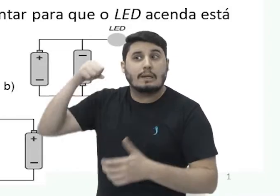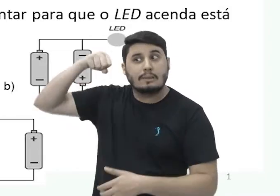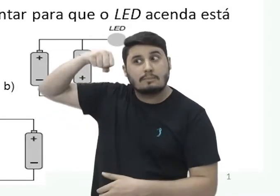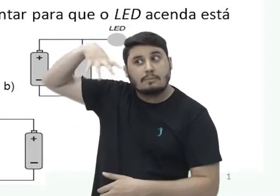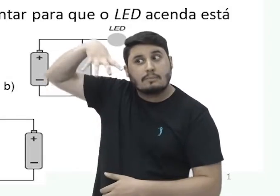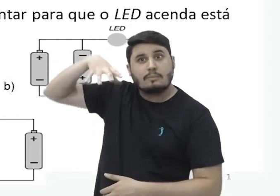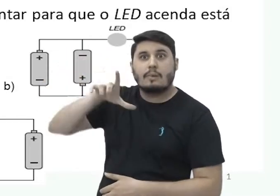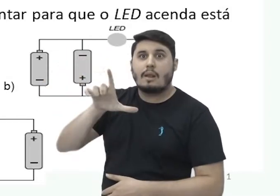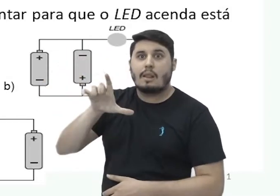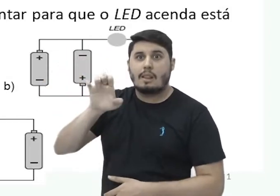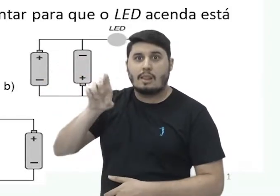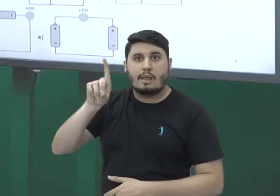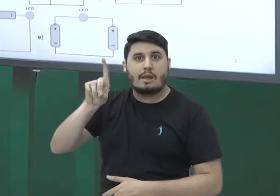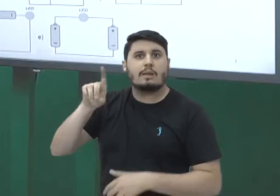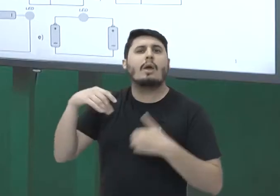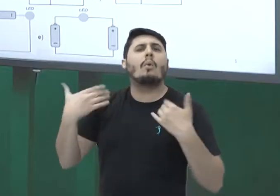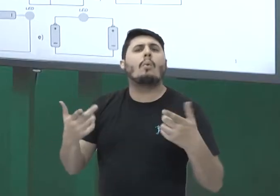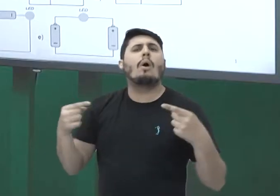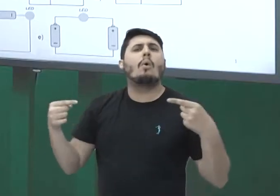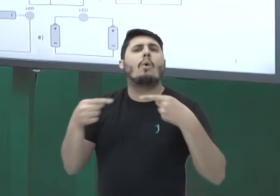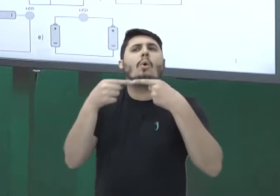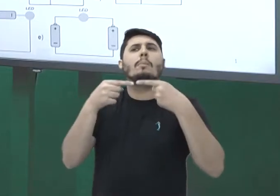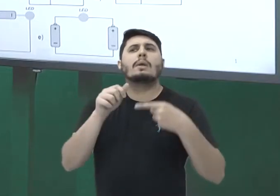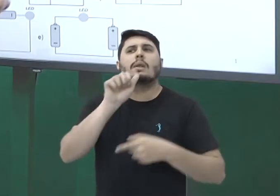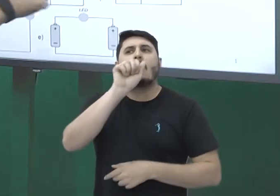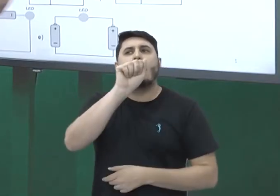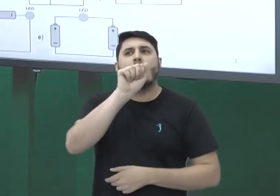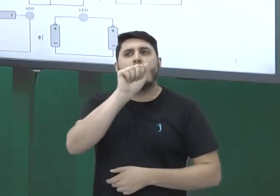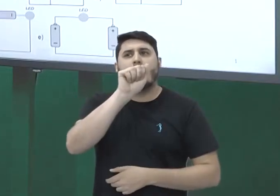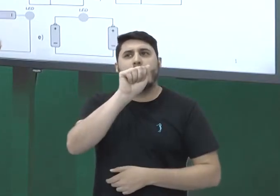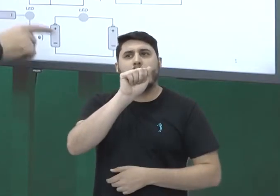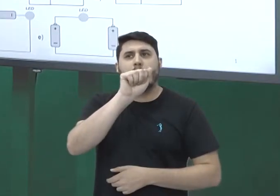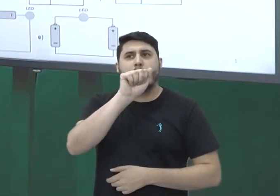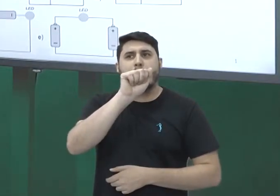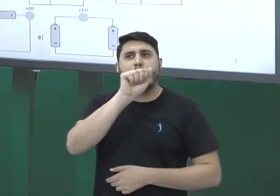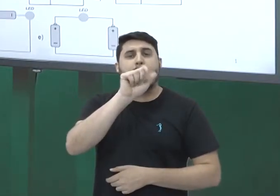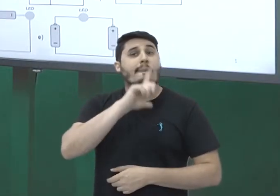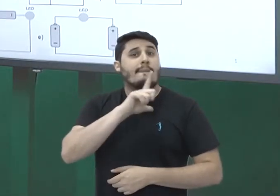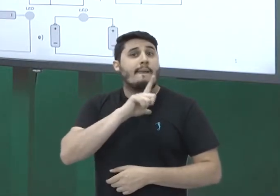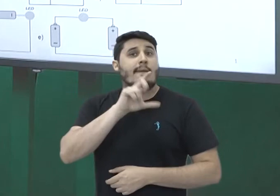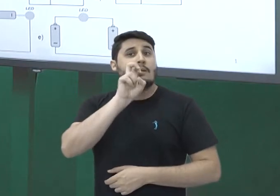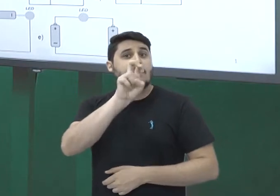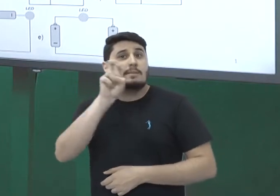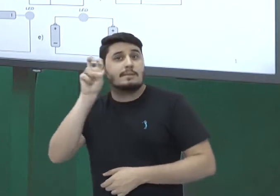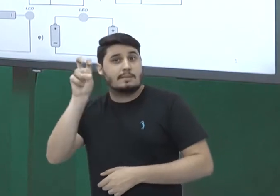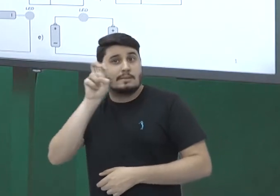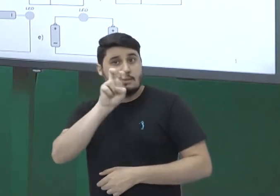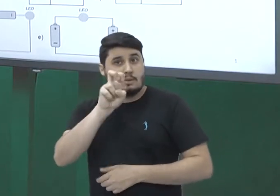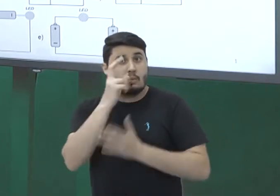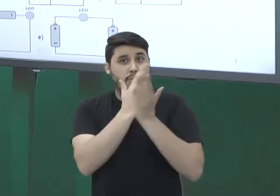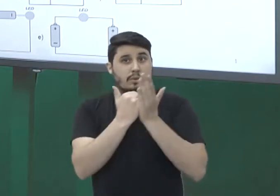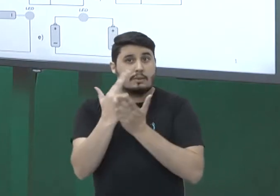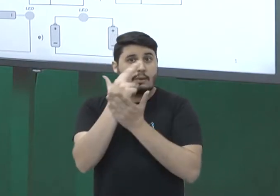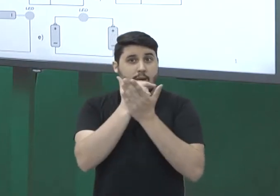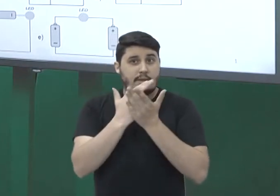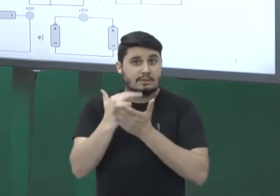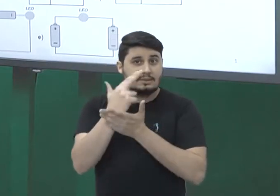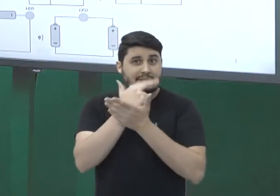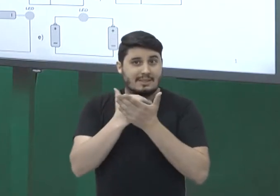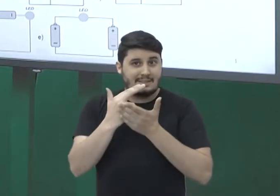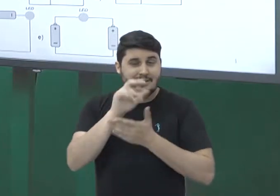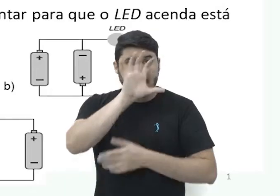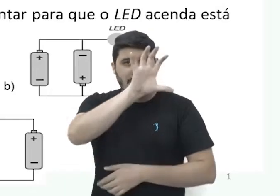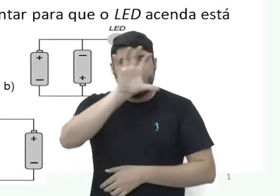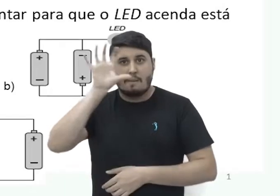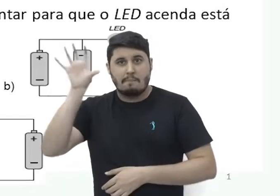está representado em... Então, vejam só. Nós temos 5 opções aí, né, de